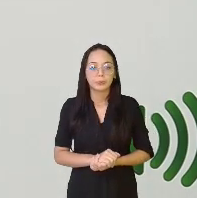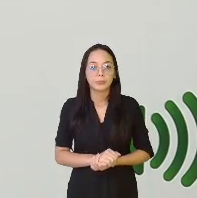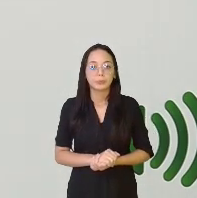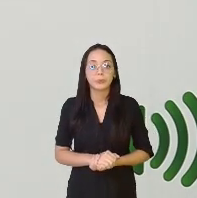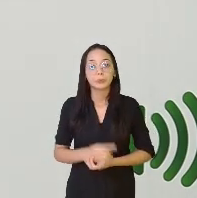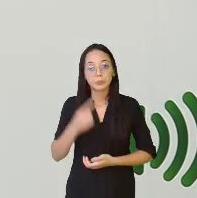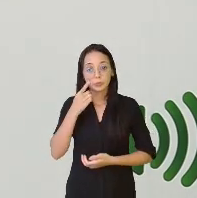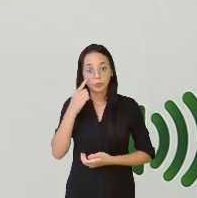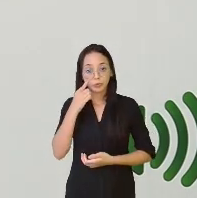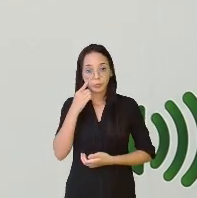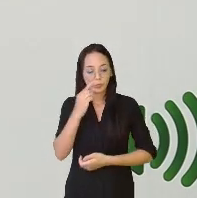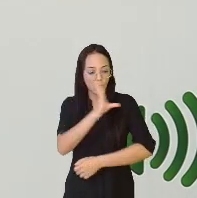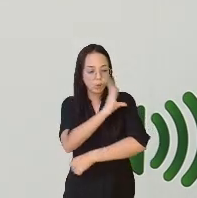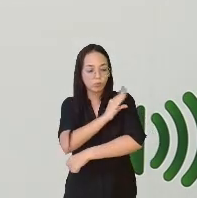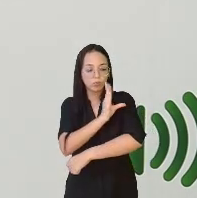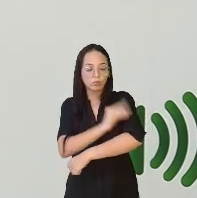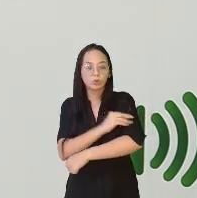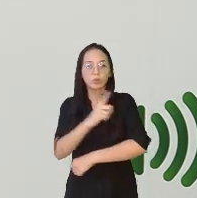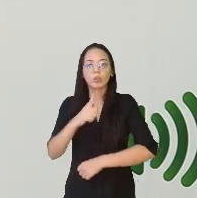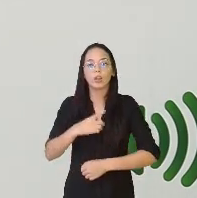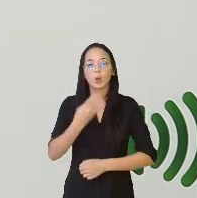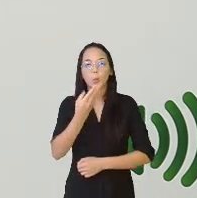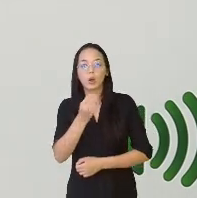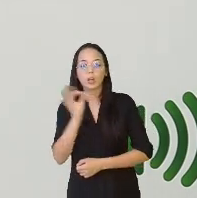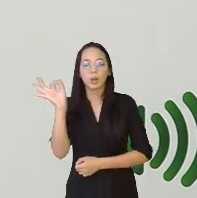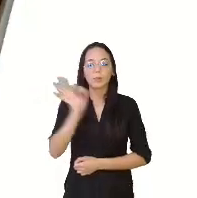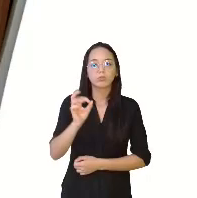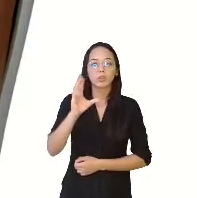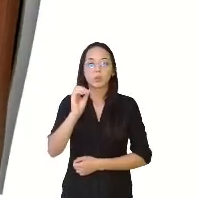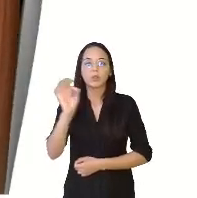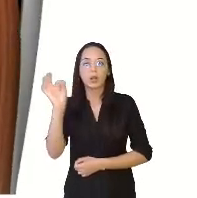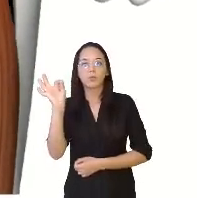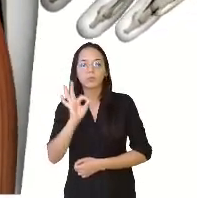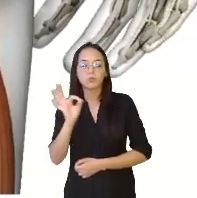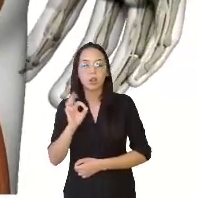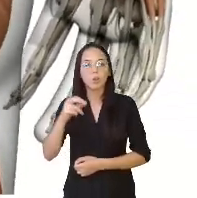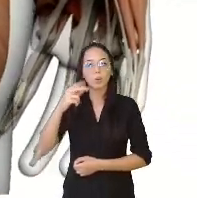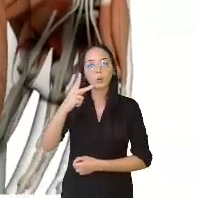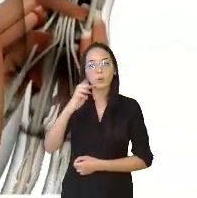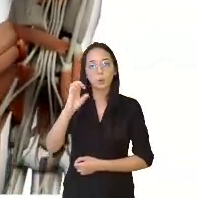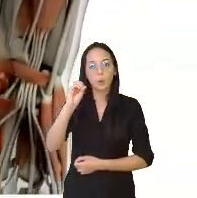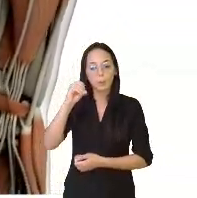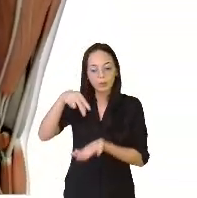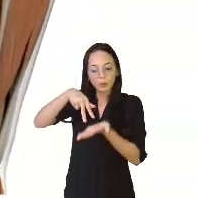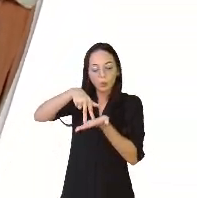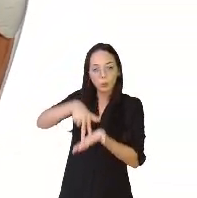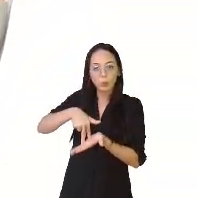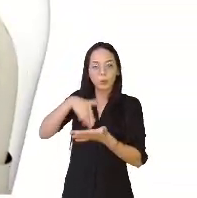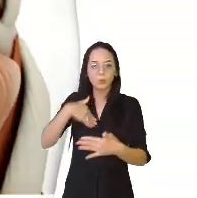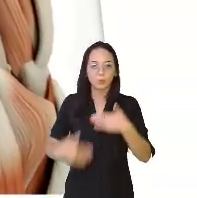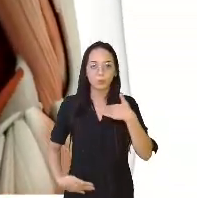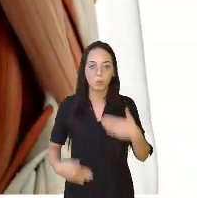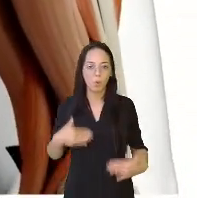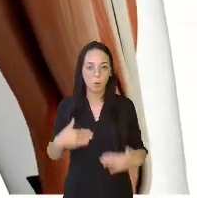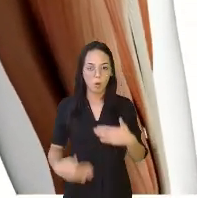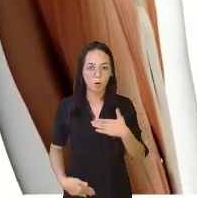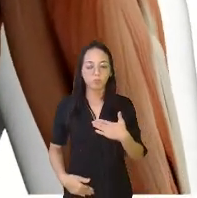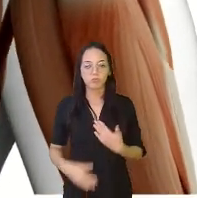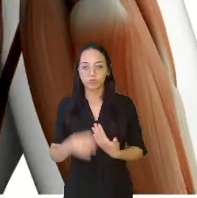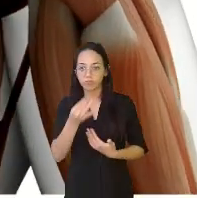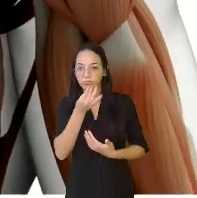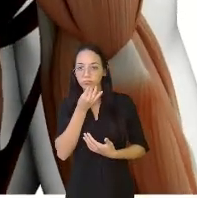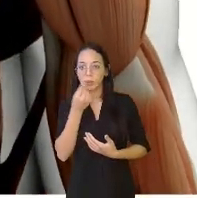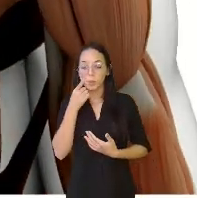Aqui, eles constituem 40% a 50% do peso do corpo. Percebe, quinto ano? Eu tenho